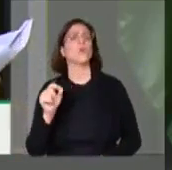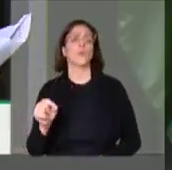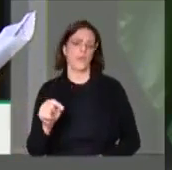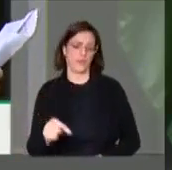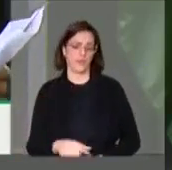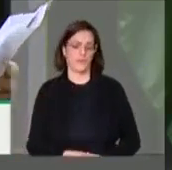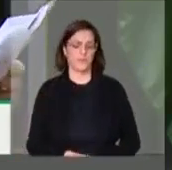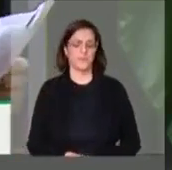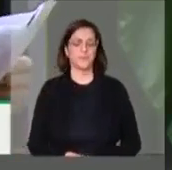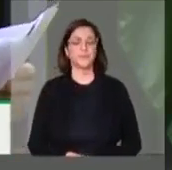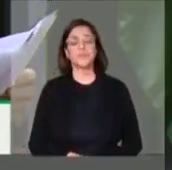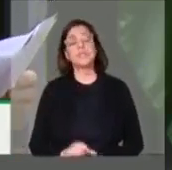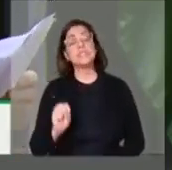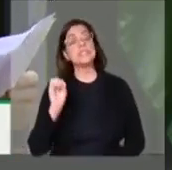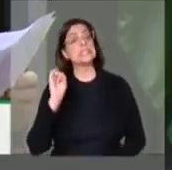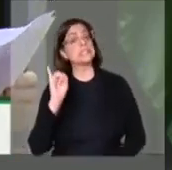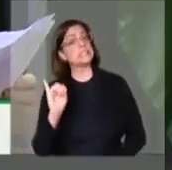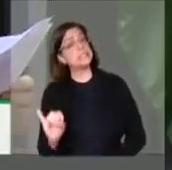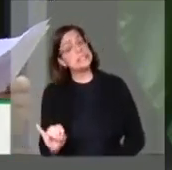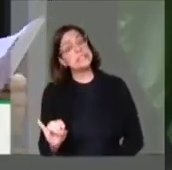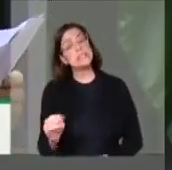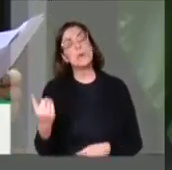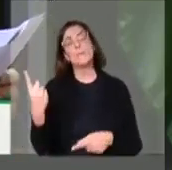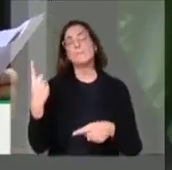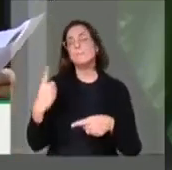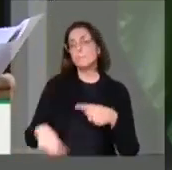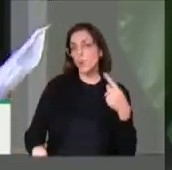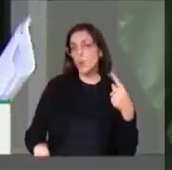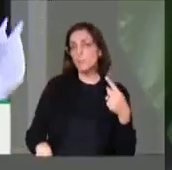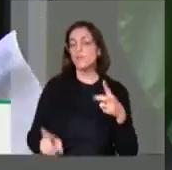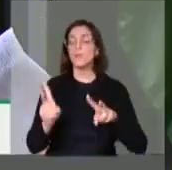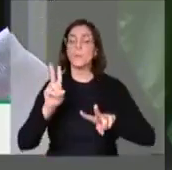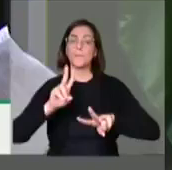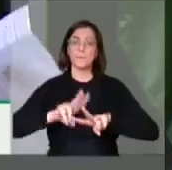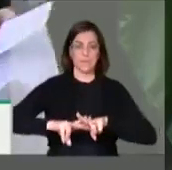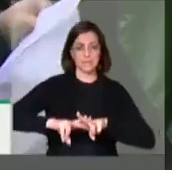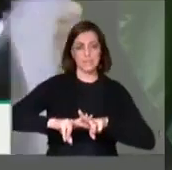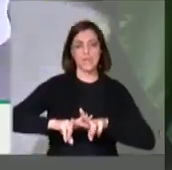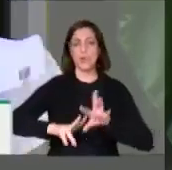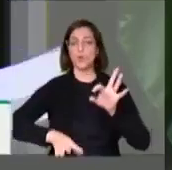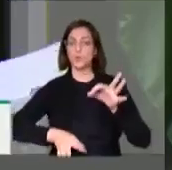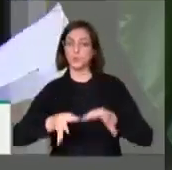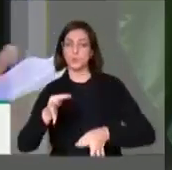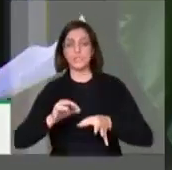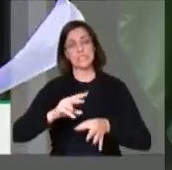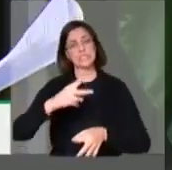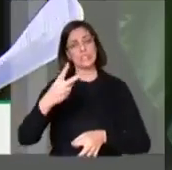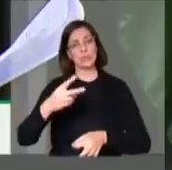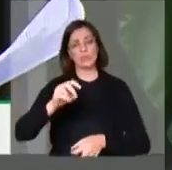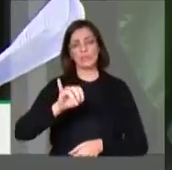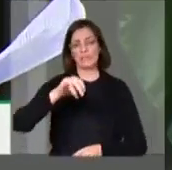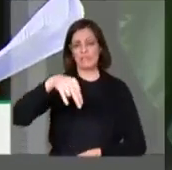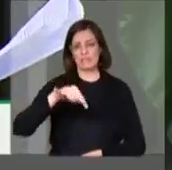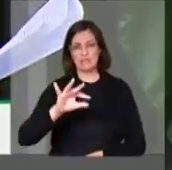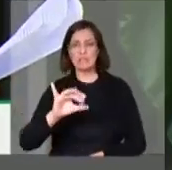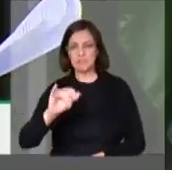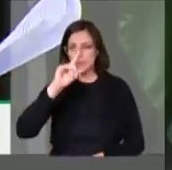fosse proibida a prisão em segunda instância, o Brasil